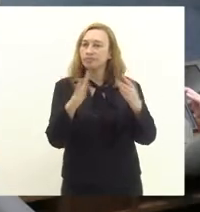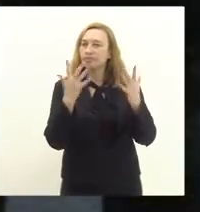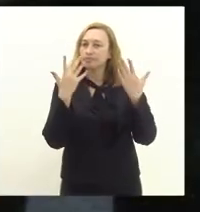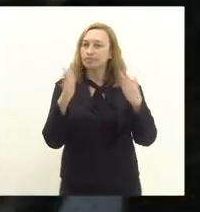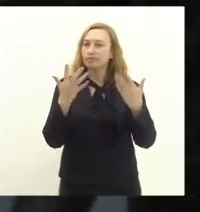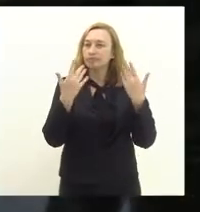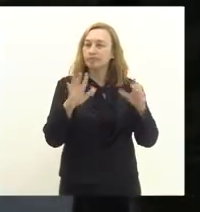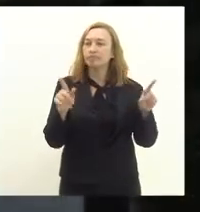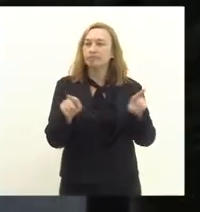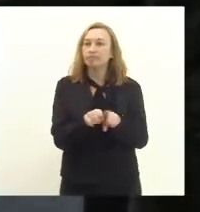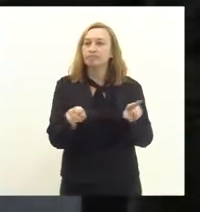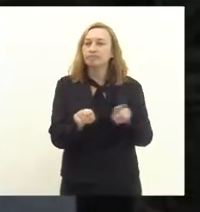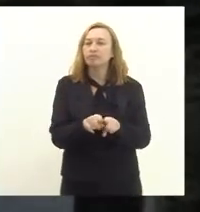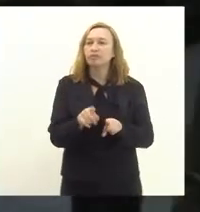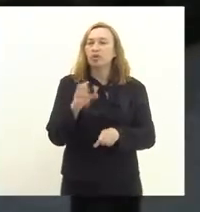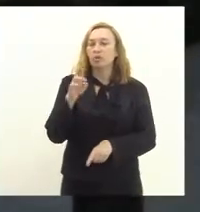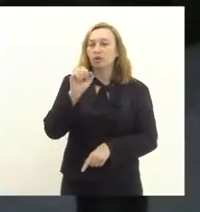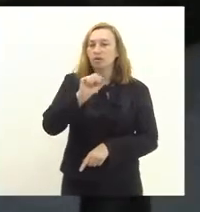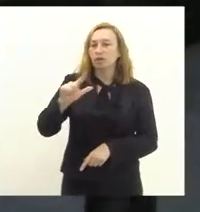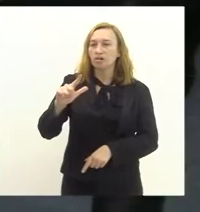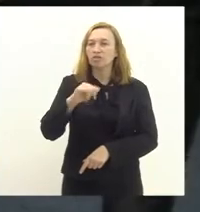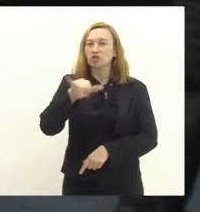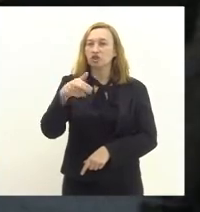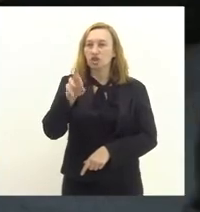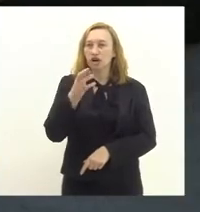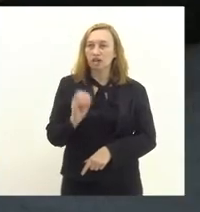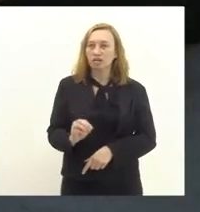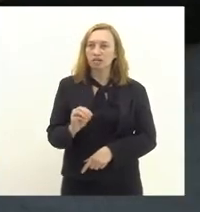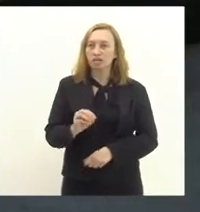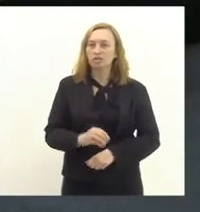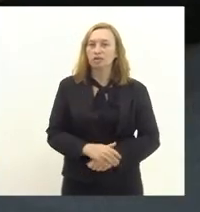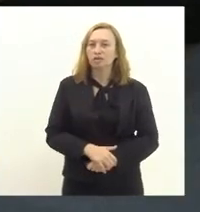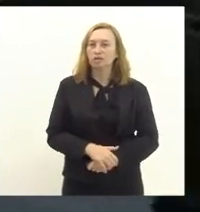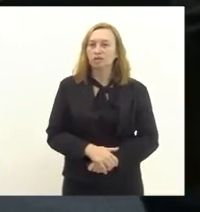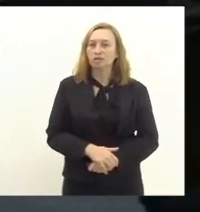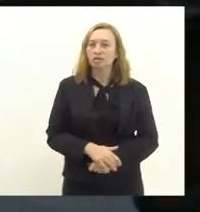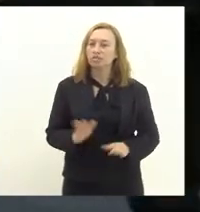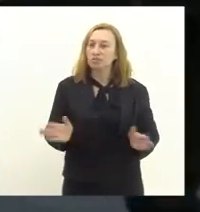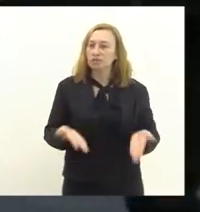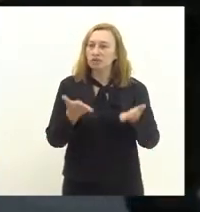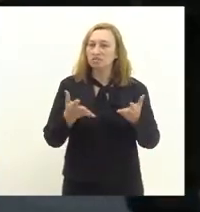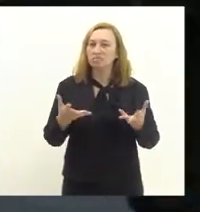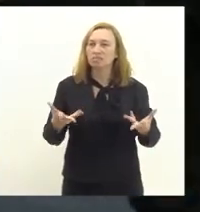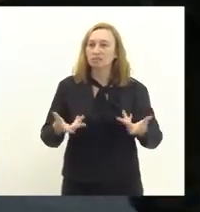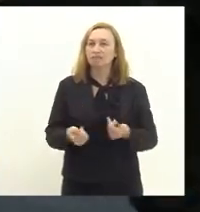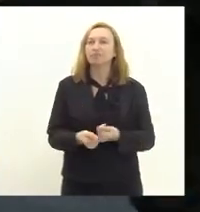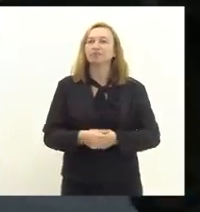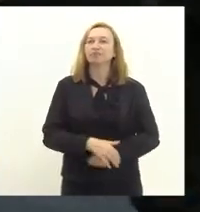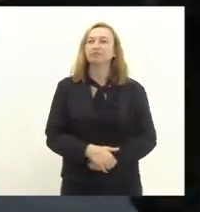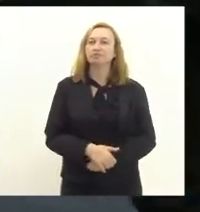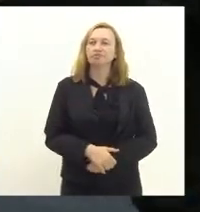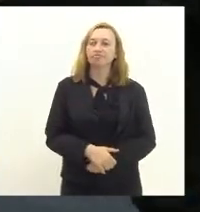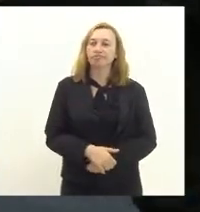Excelência, também ao Coronel Jairo, pela excelente iniciativa.